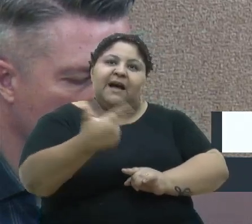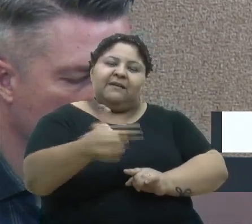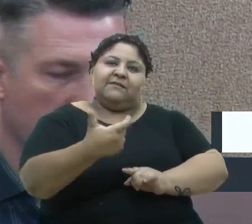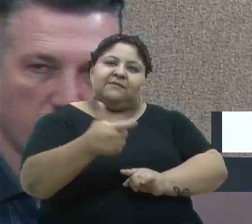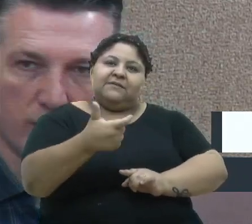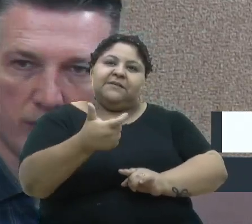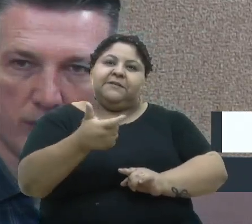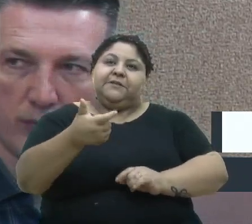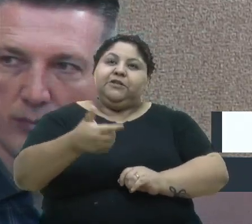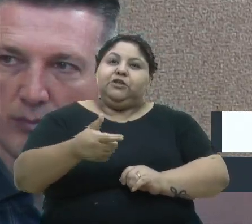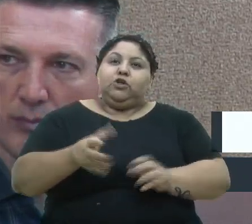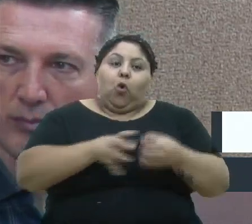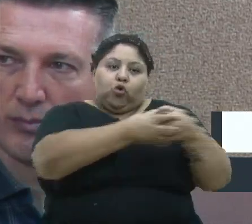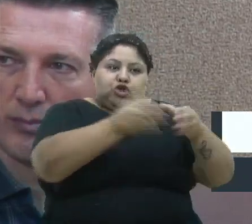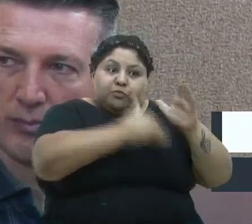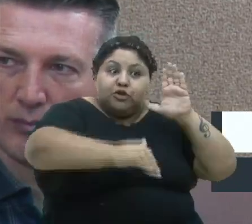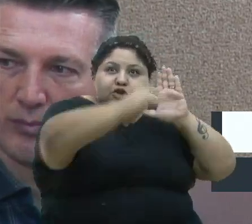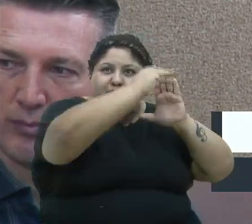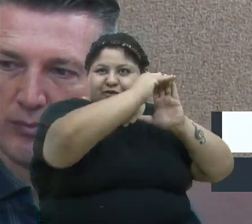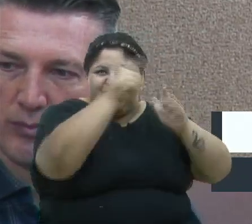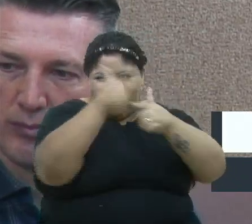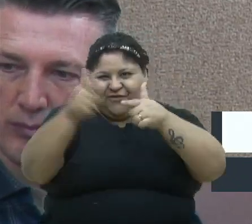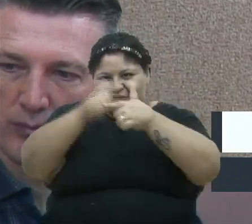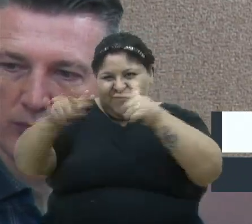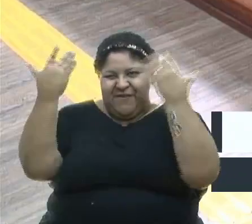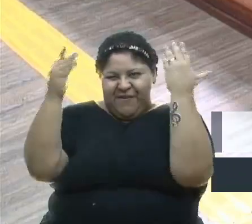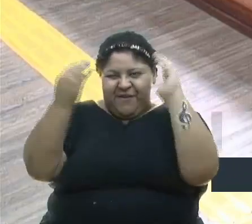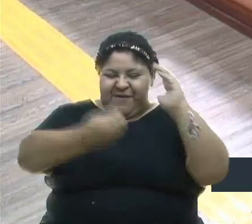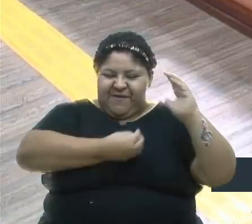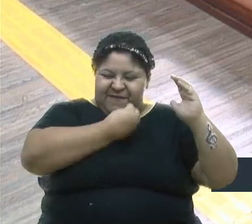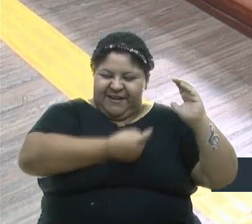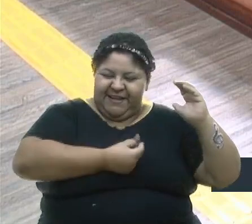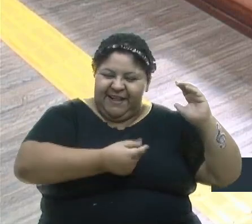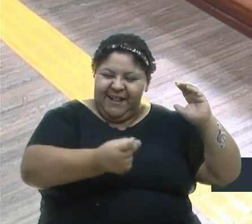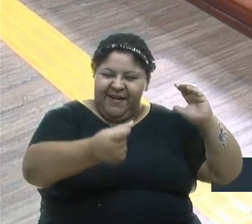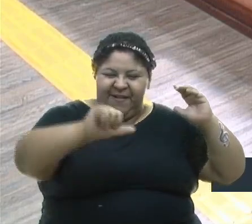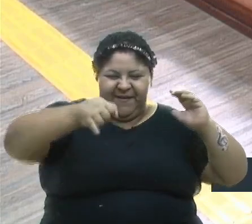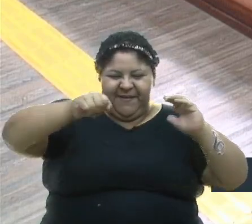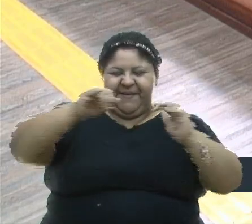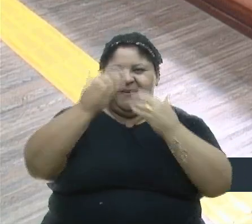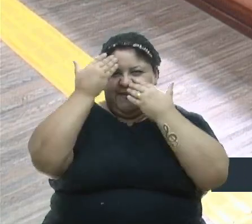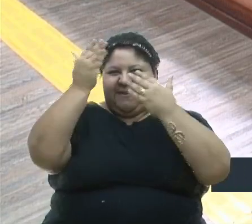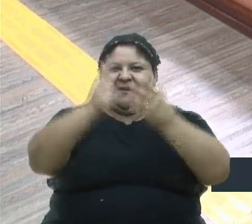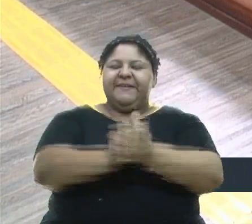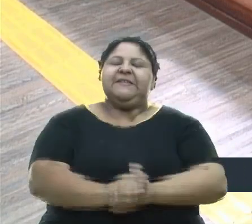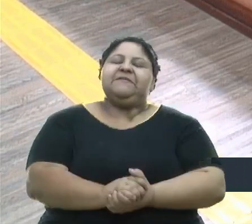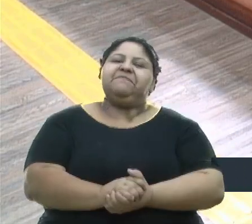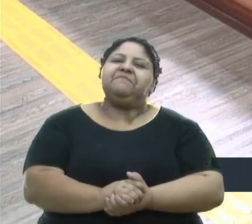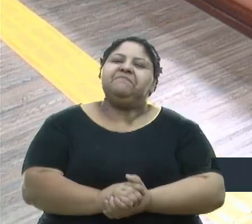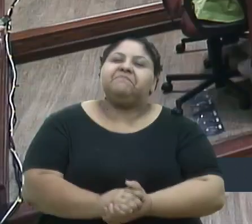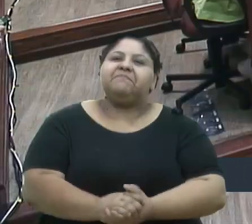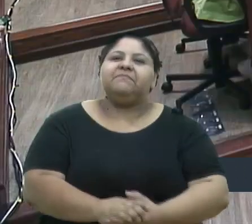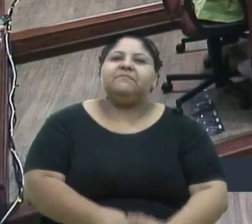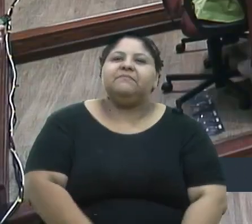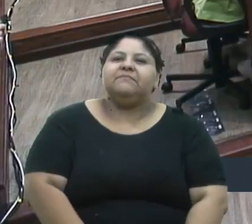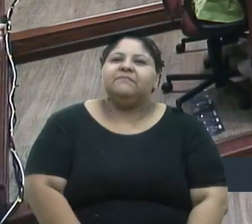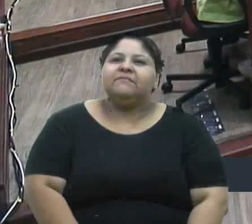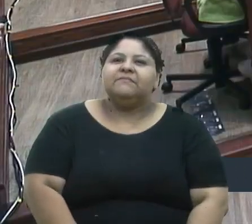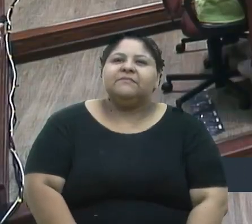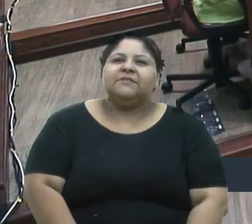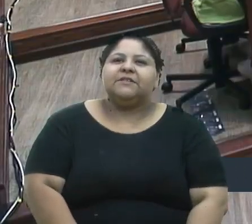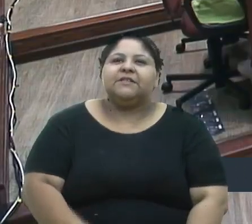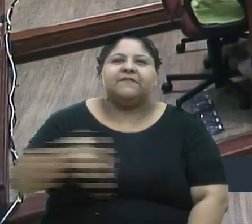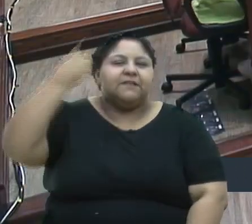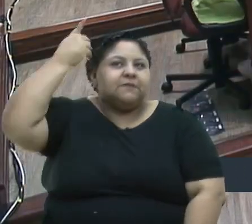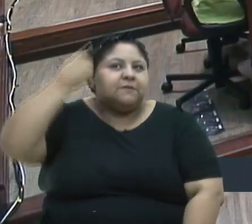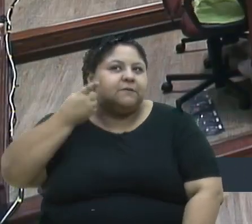meu voto, parabéns, vida longa ao Juventude. Obrigado, vereador Dil. Senhor presidente, nobres colegas